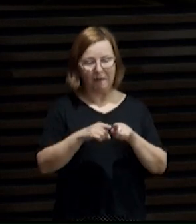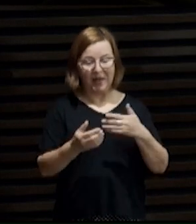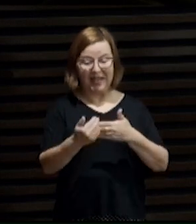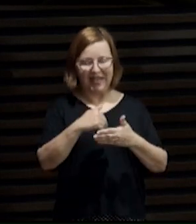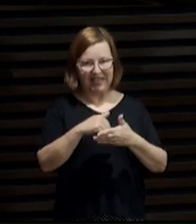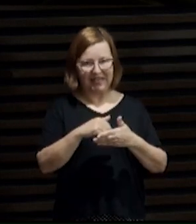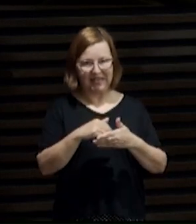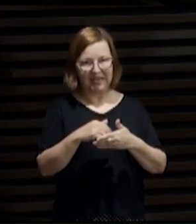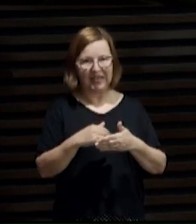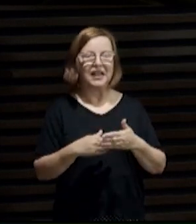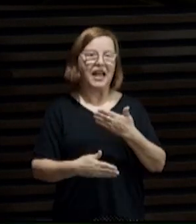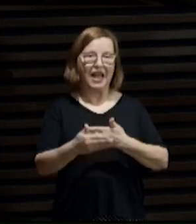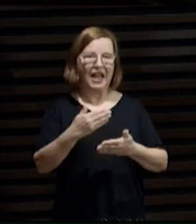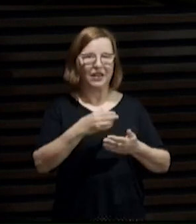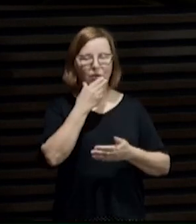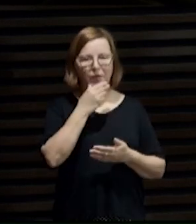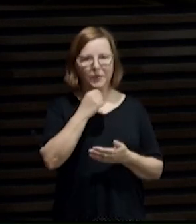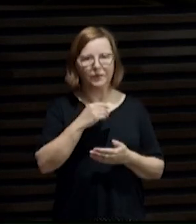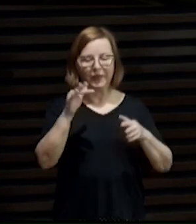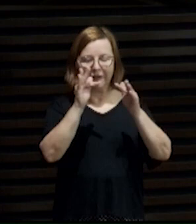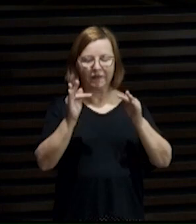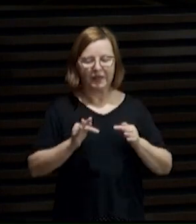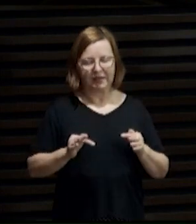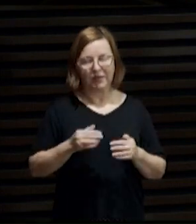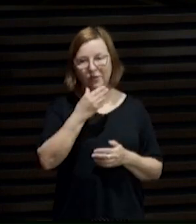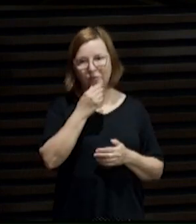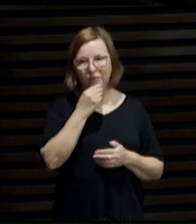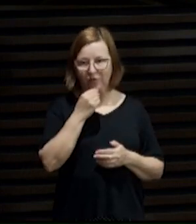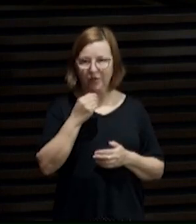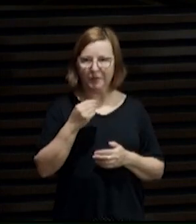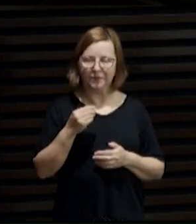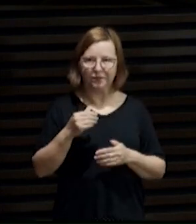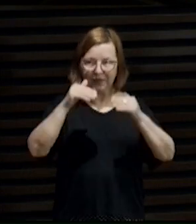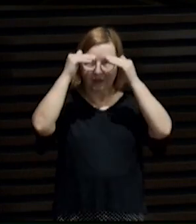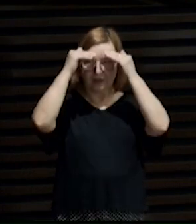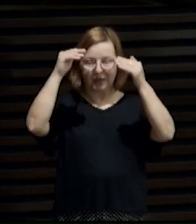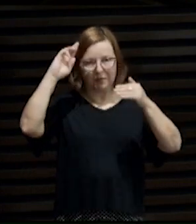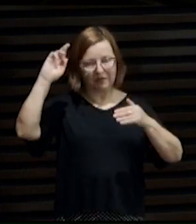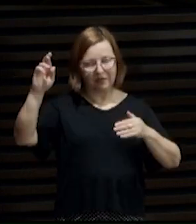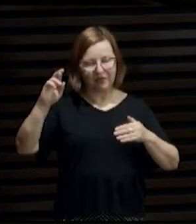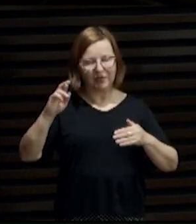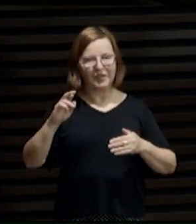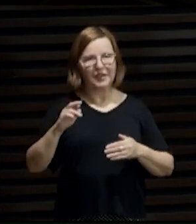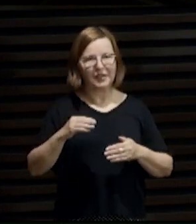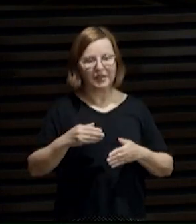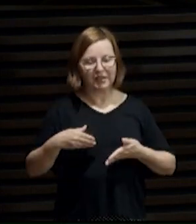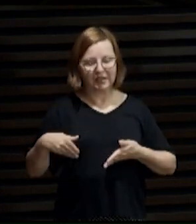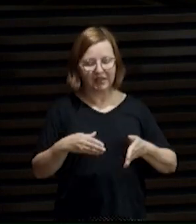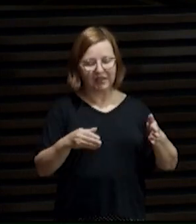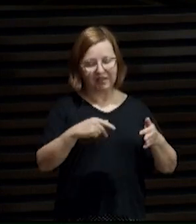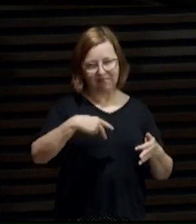Bem-aventurado aquele que teme ao Senhor e anda nos seus caminhos. O que é que acontecerá com essa casa? Quais são os benefícios de Deus para essa